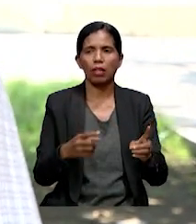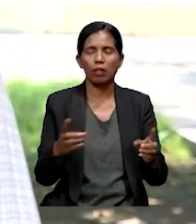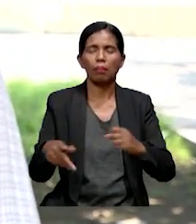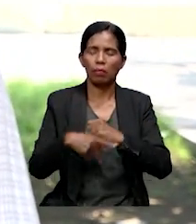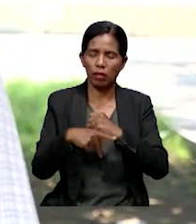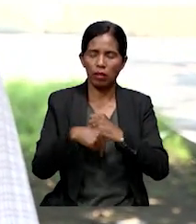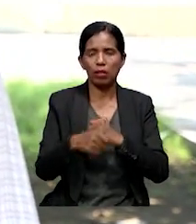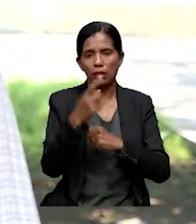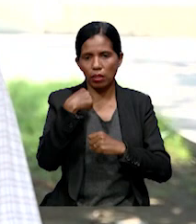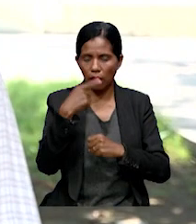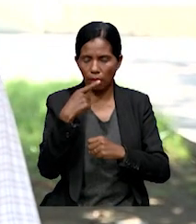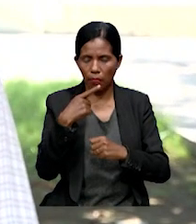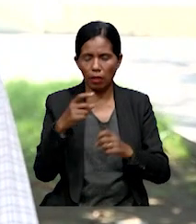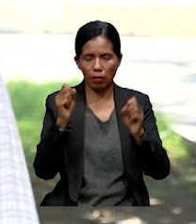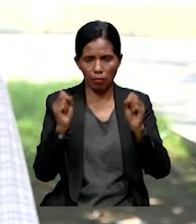bem né forma